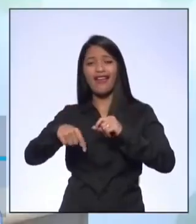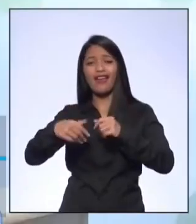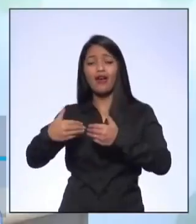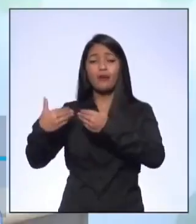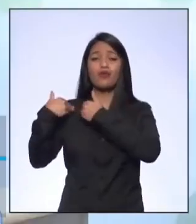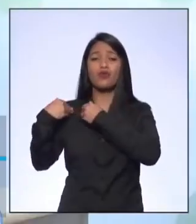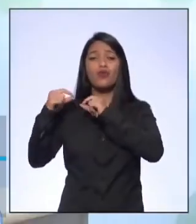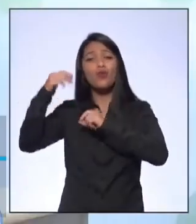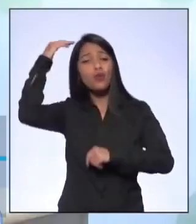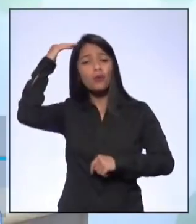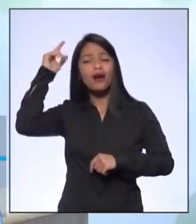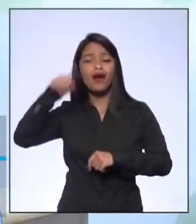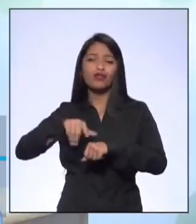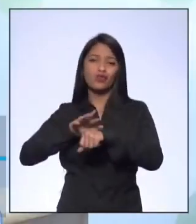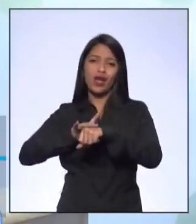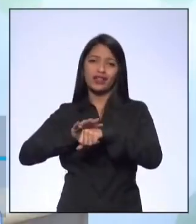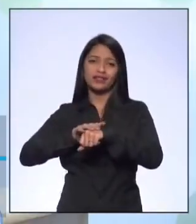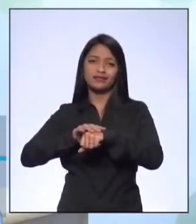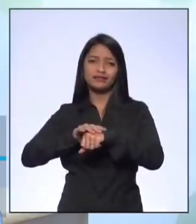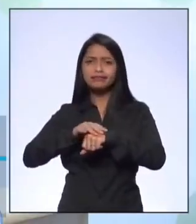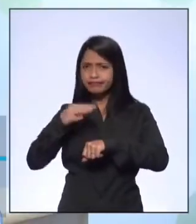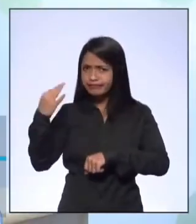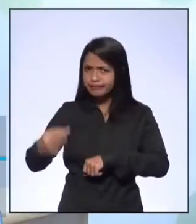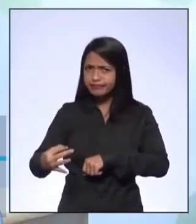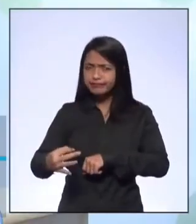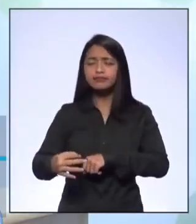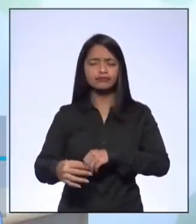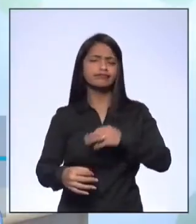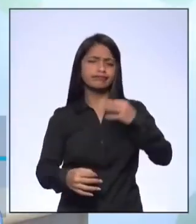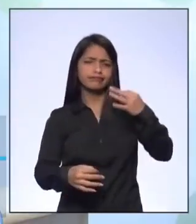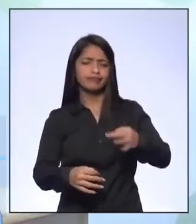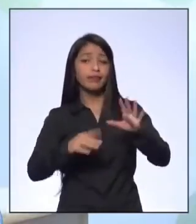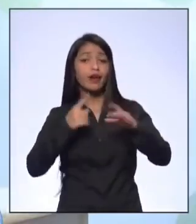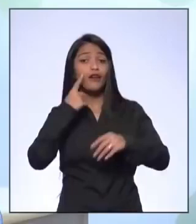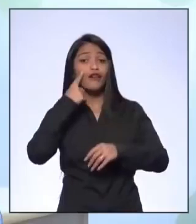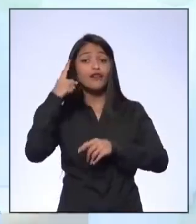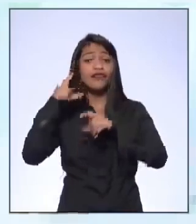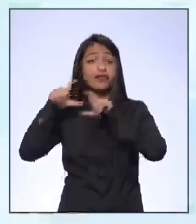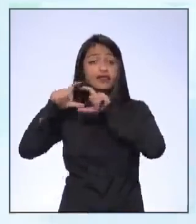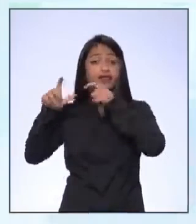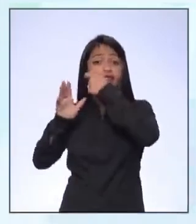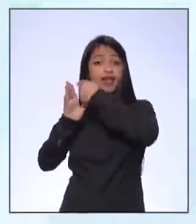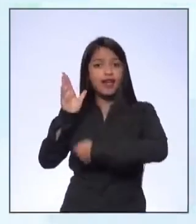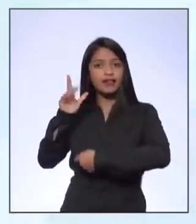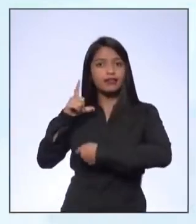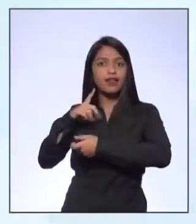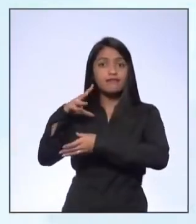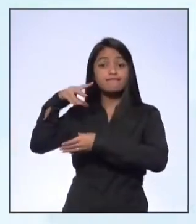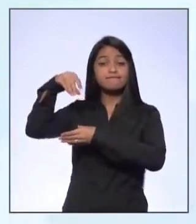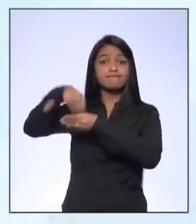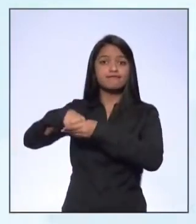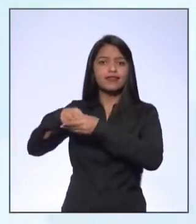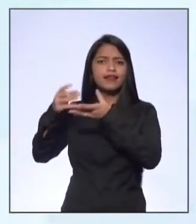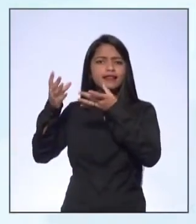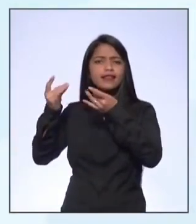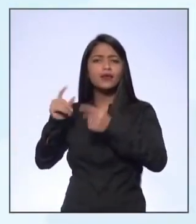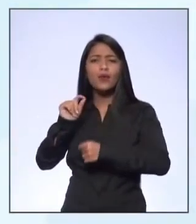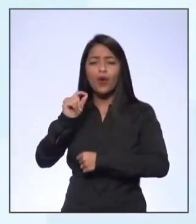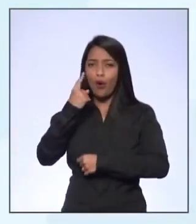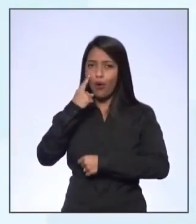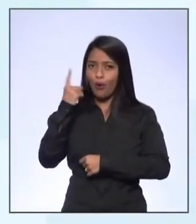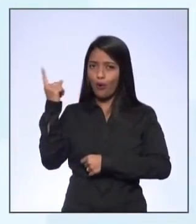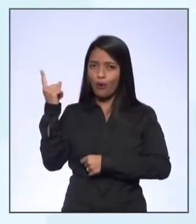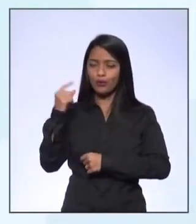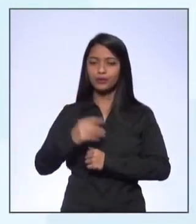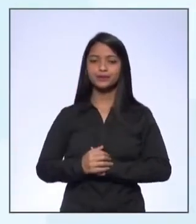Está correto, mas tem um detalhe lá no texto. Vamos voltar lá no texto? Vamos lá.